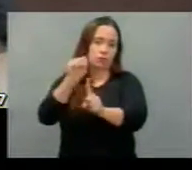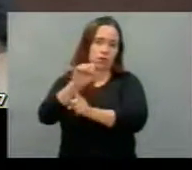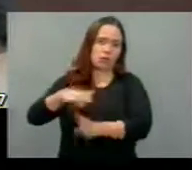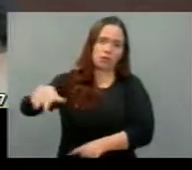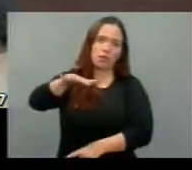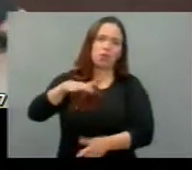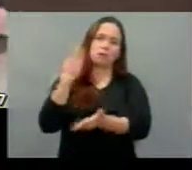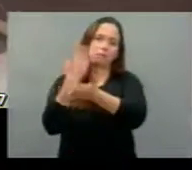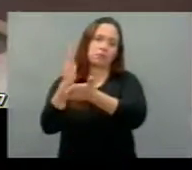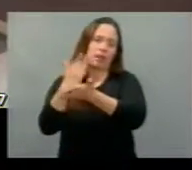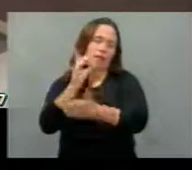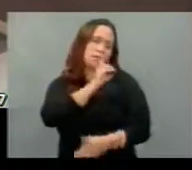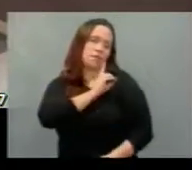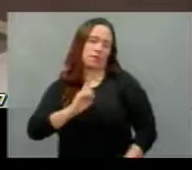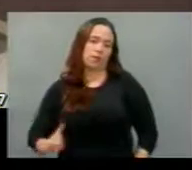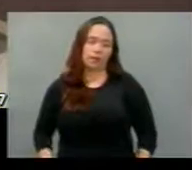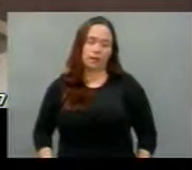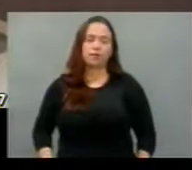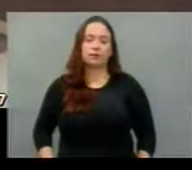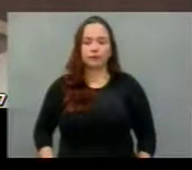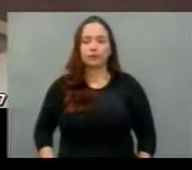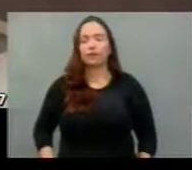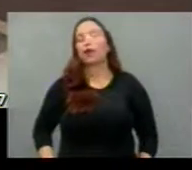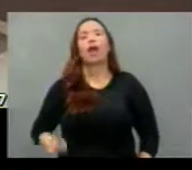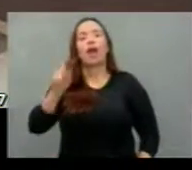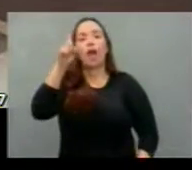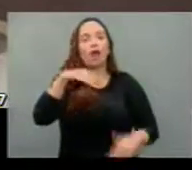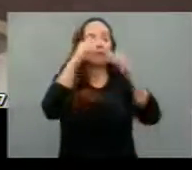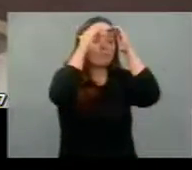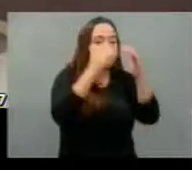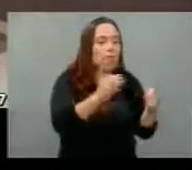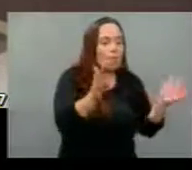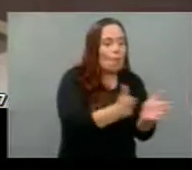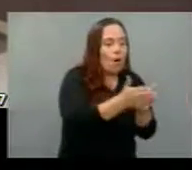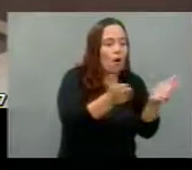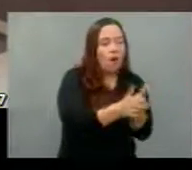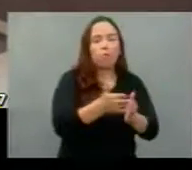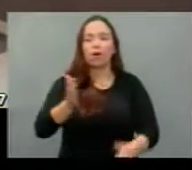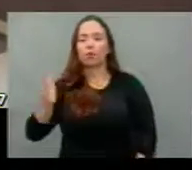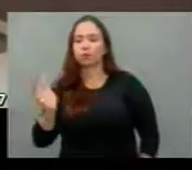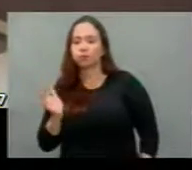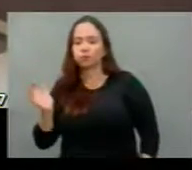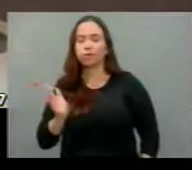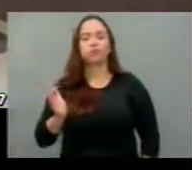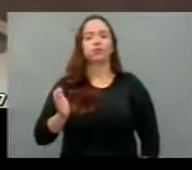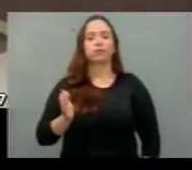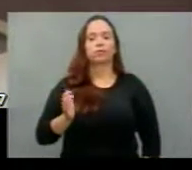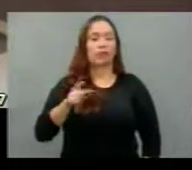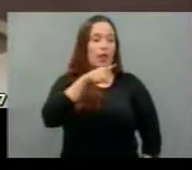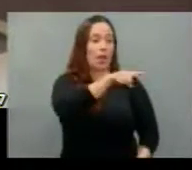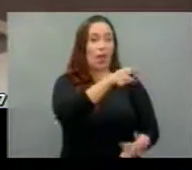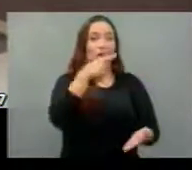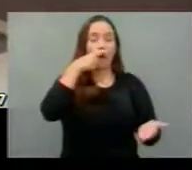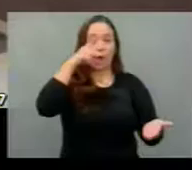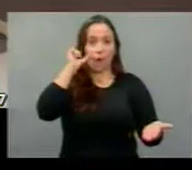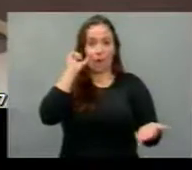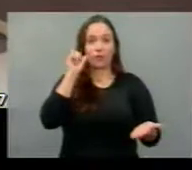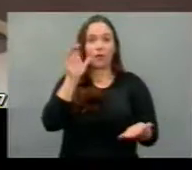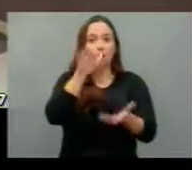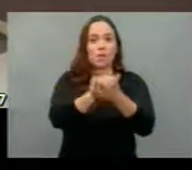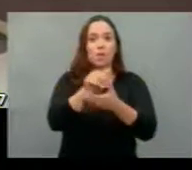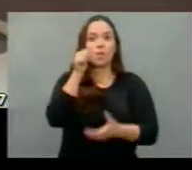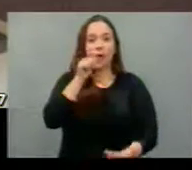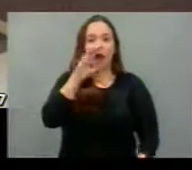independentemente de ser parlamentar. E isso deve valer para o mais pobre e para o mais rico. Isso deve valer para a mulher do Cabral, que ontem saiu da